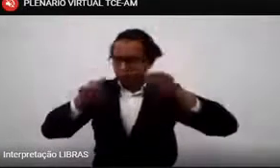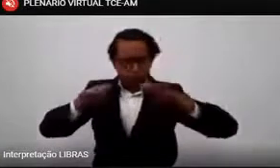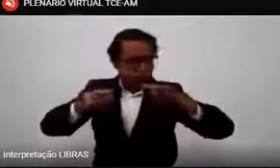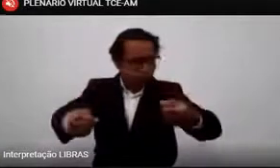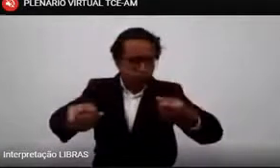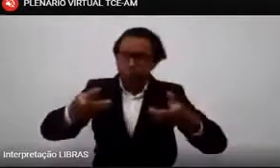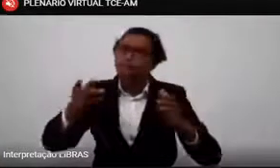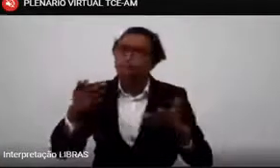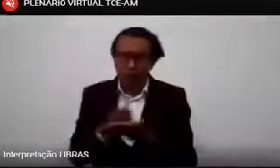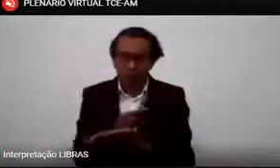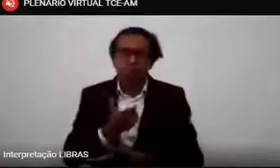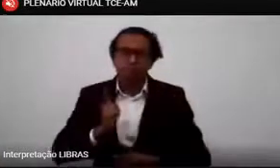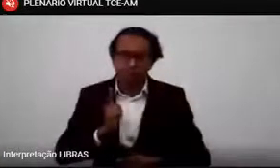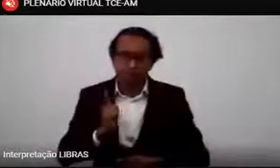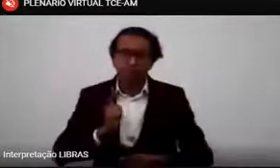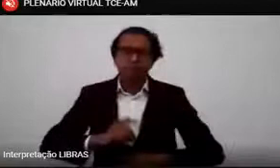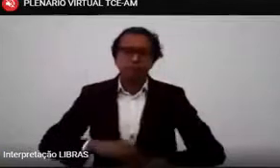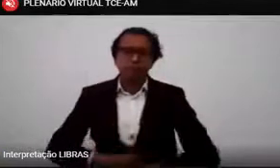Próximo.